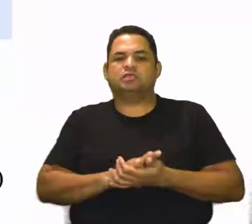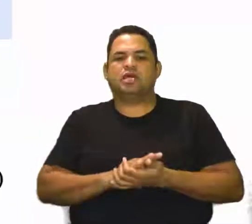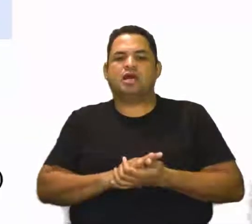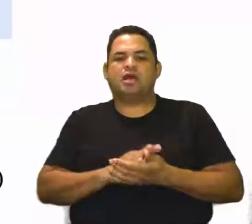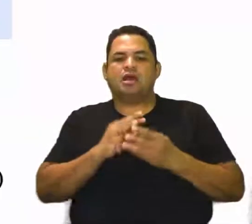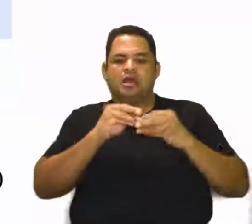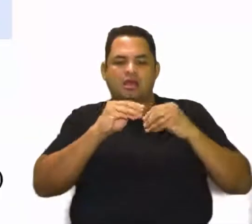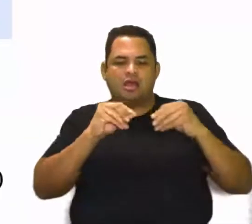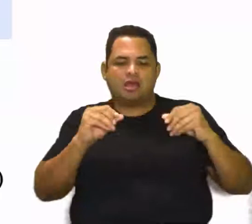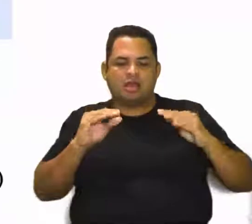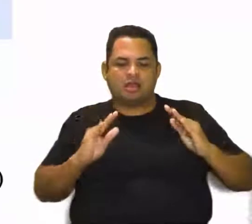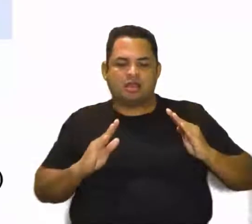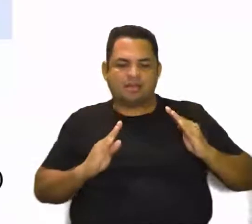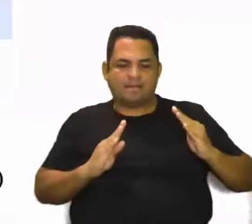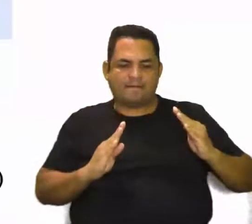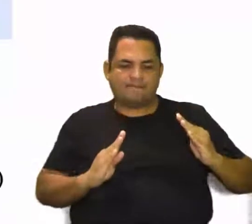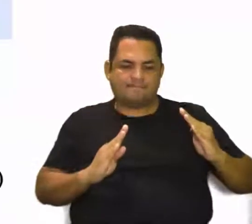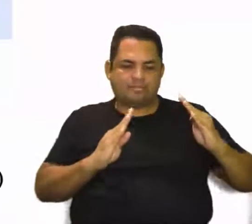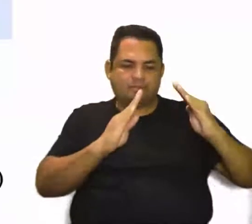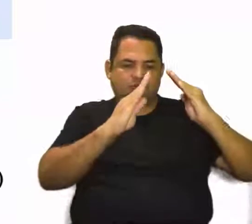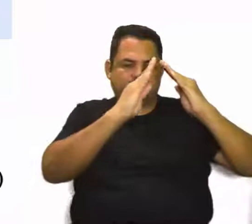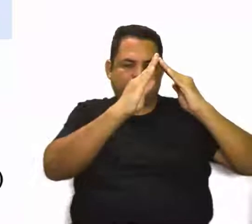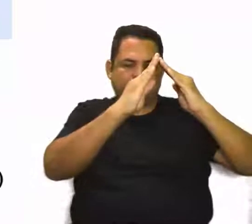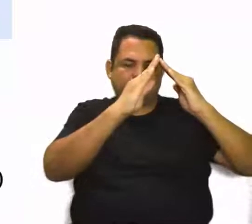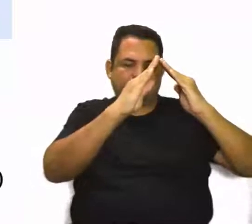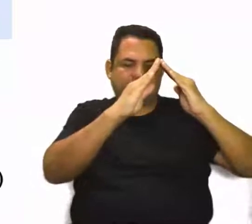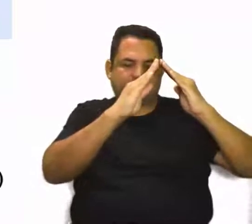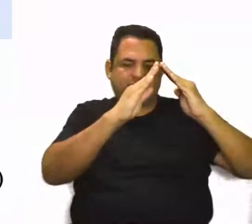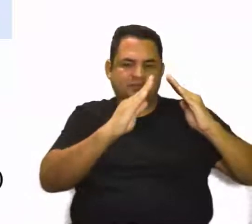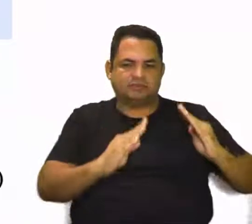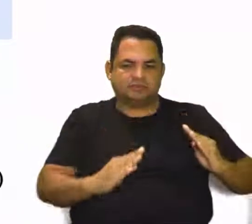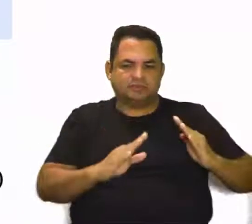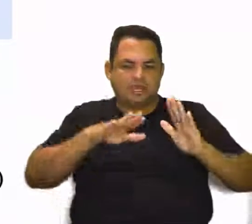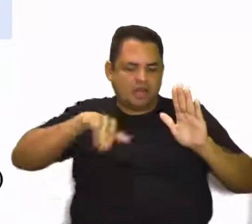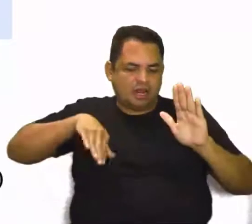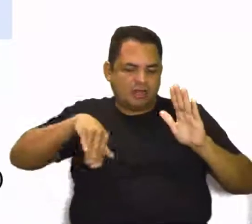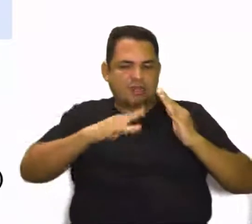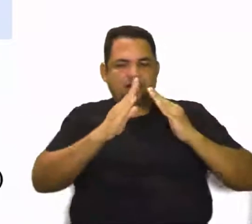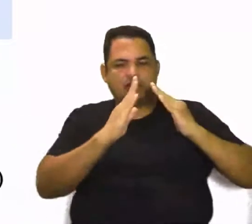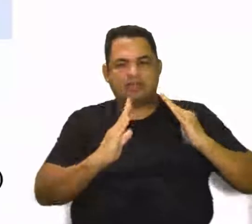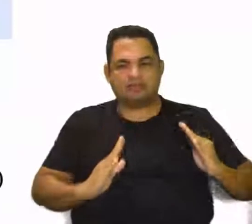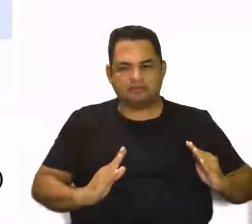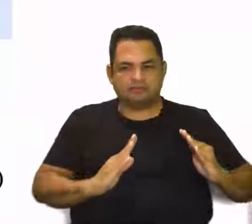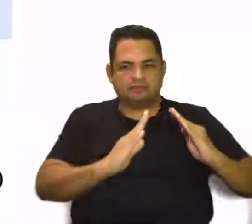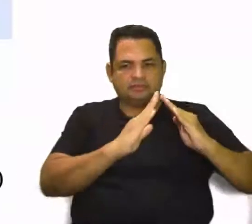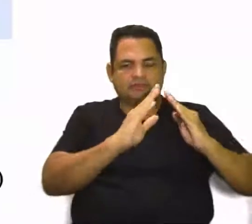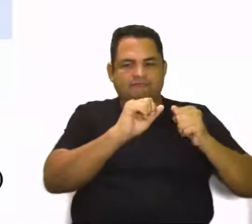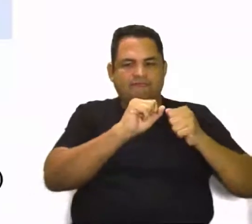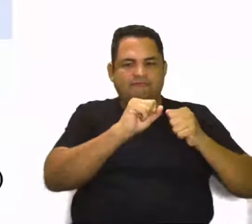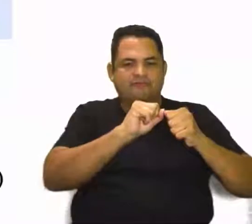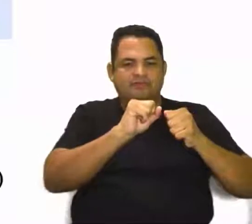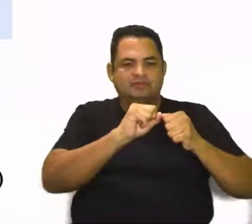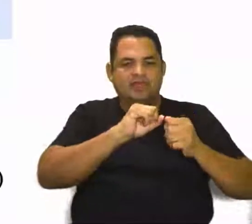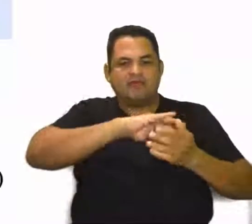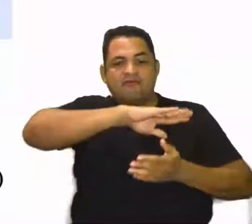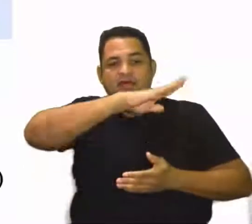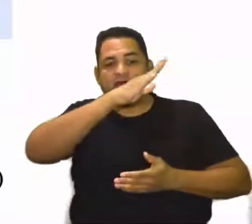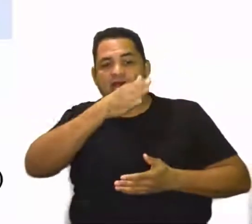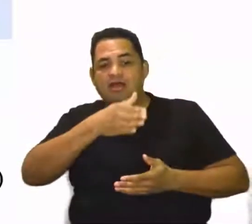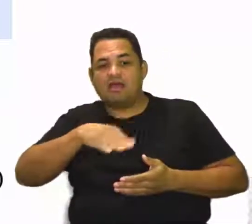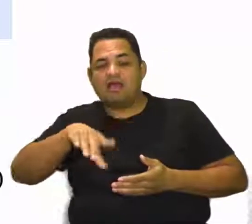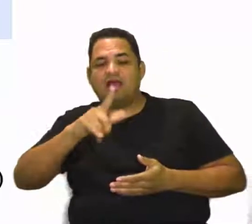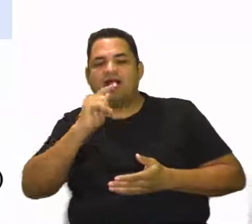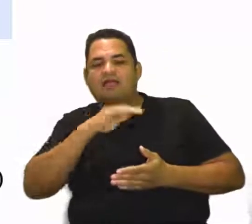areia. Então imagina que você está na praia, você foi lá e fez aquele castelinho lindo, maravilhoso, e aí vem a onda e